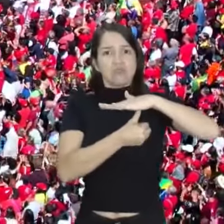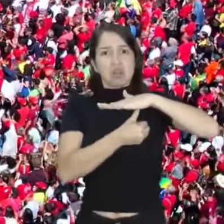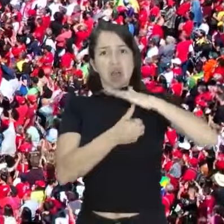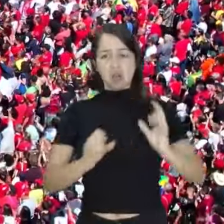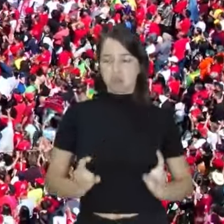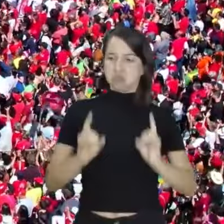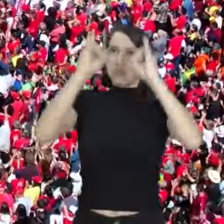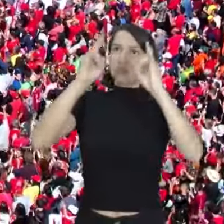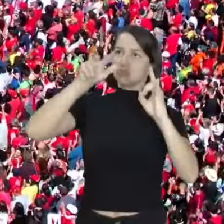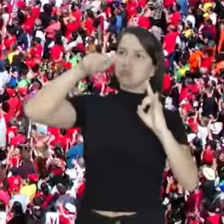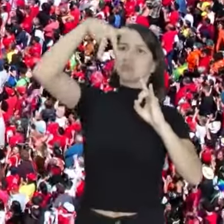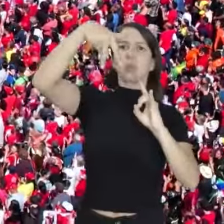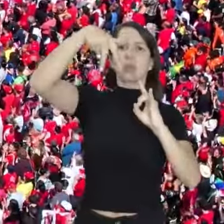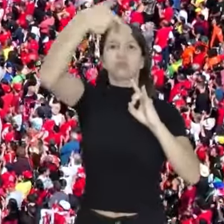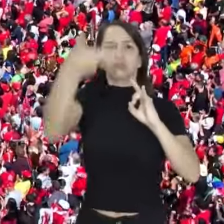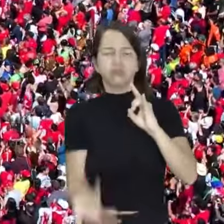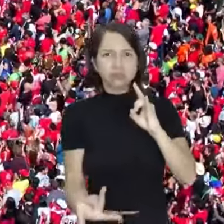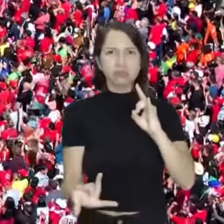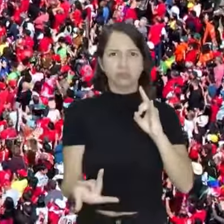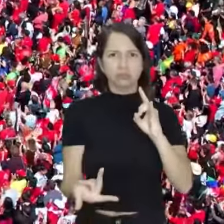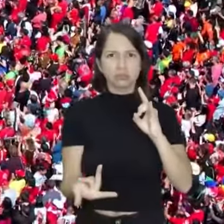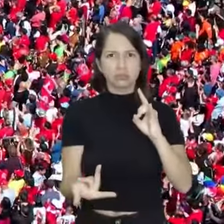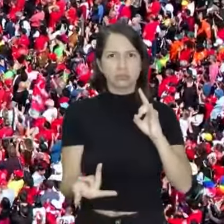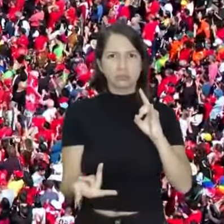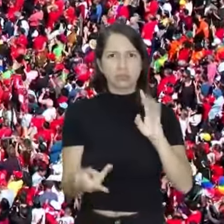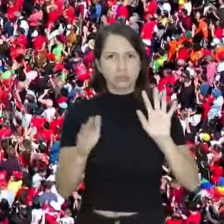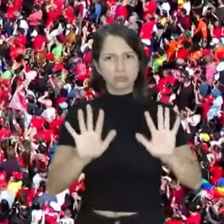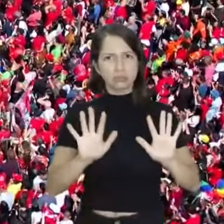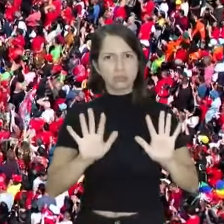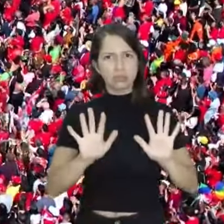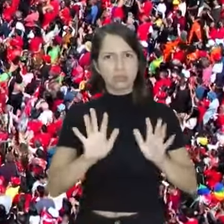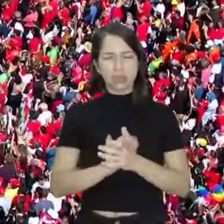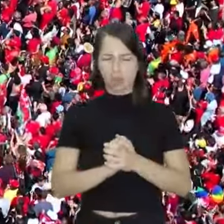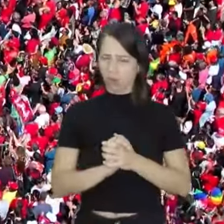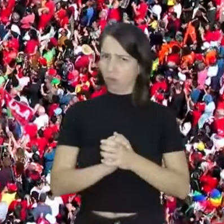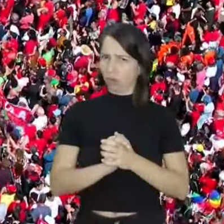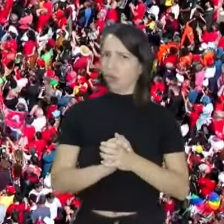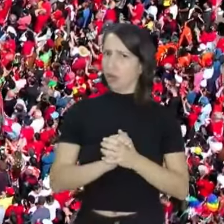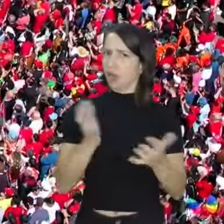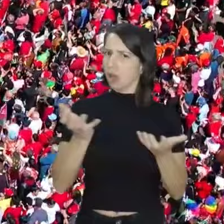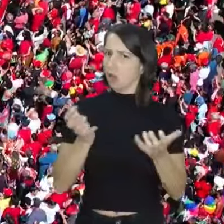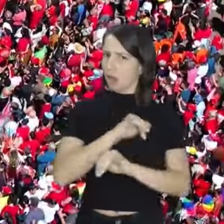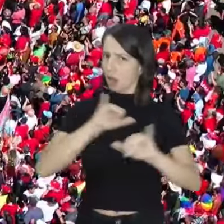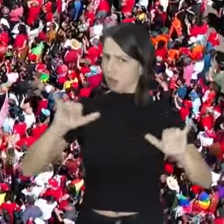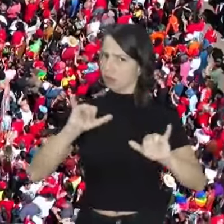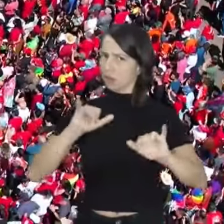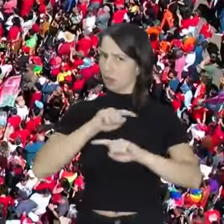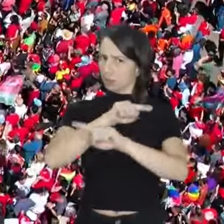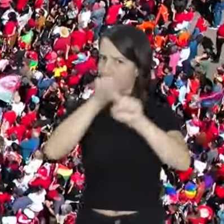eleições. Queria dizer para vocês que é importante,